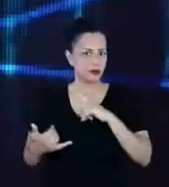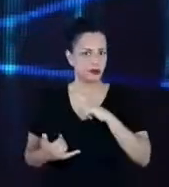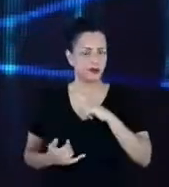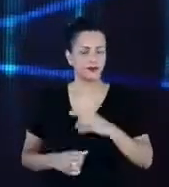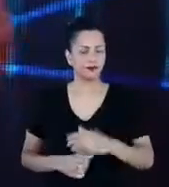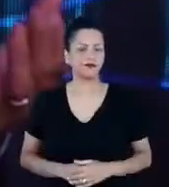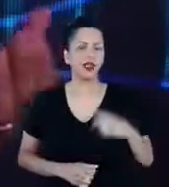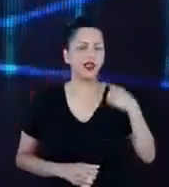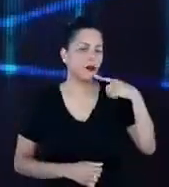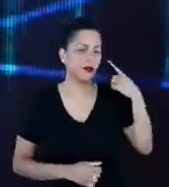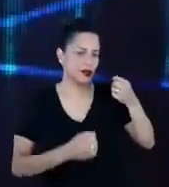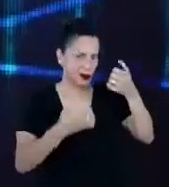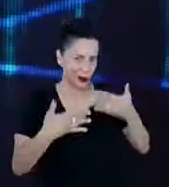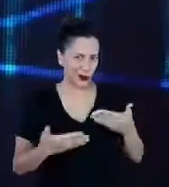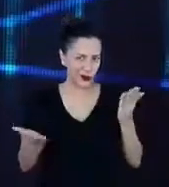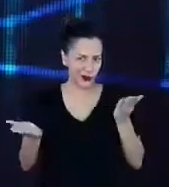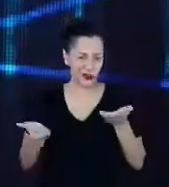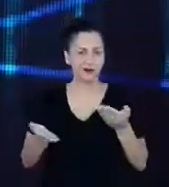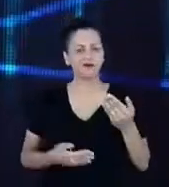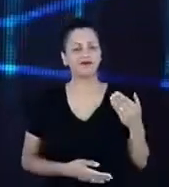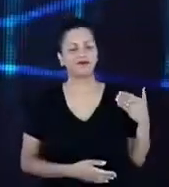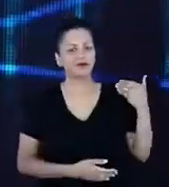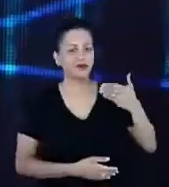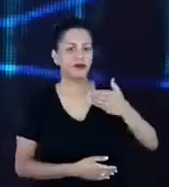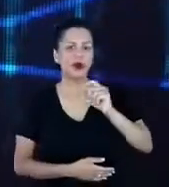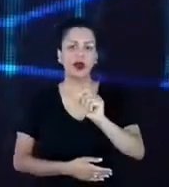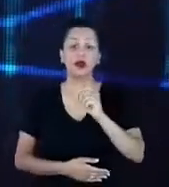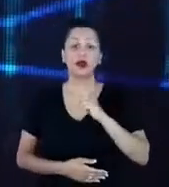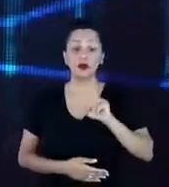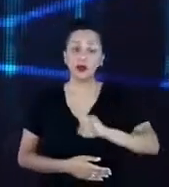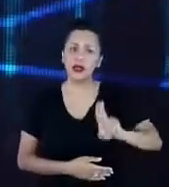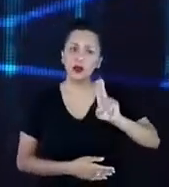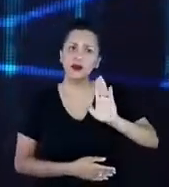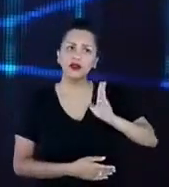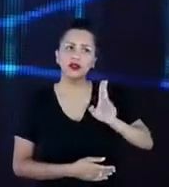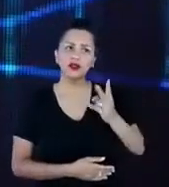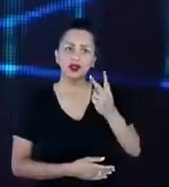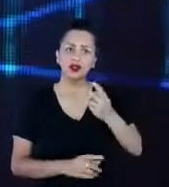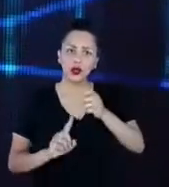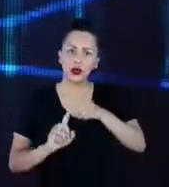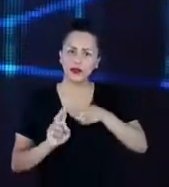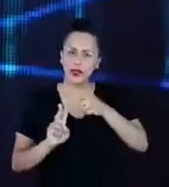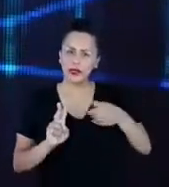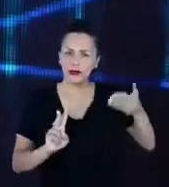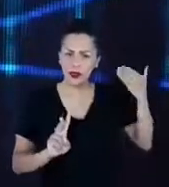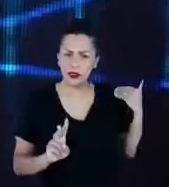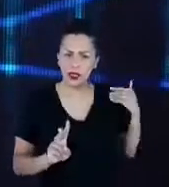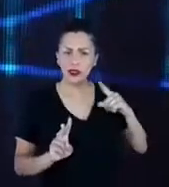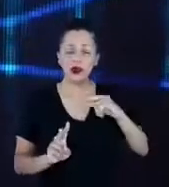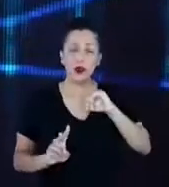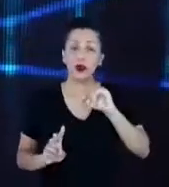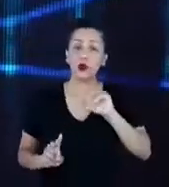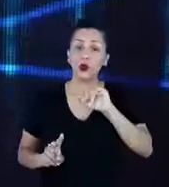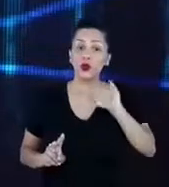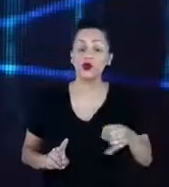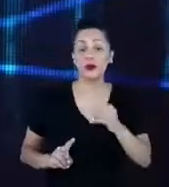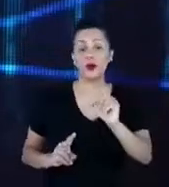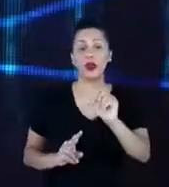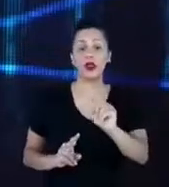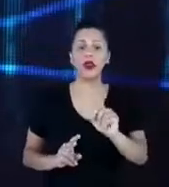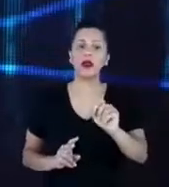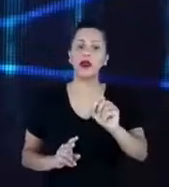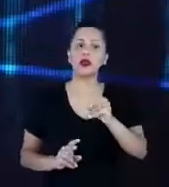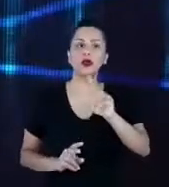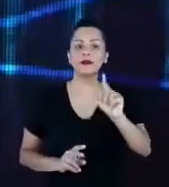pouco, utilizamos ainda 2 meses atrás fontes que custavam R$ 2.500. No dia 21 de dezembro, deputado, vamos fazer o